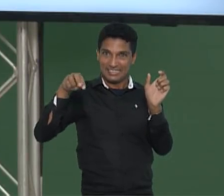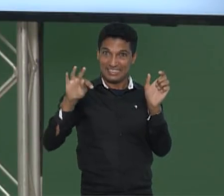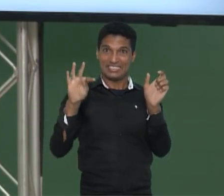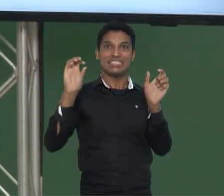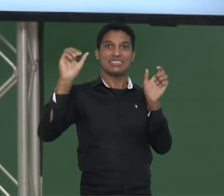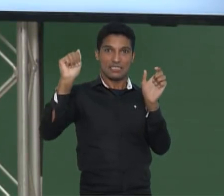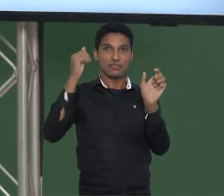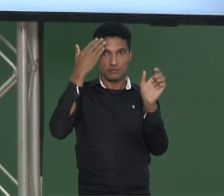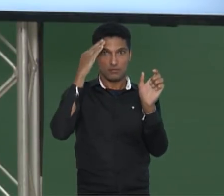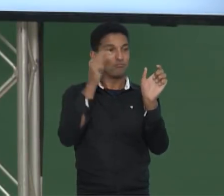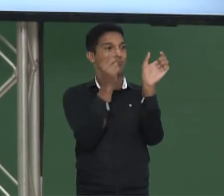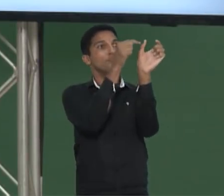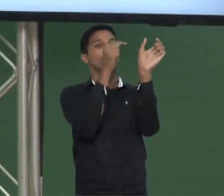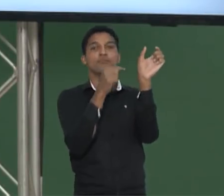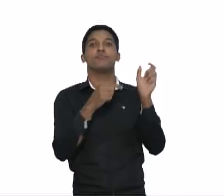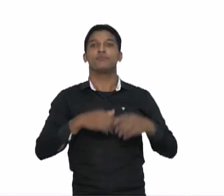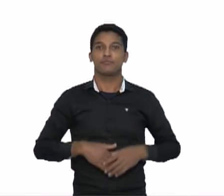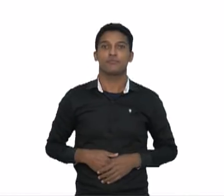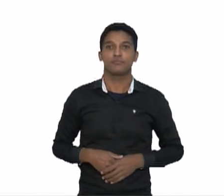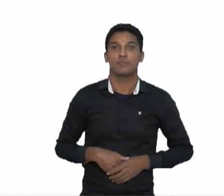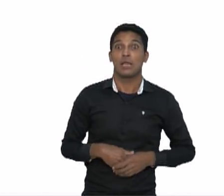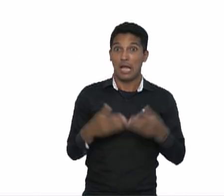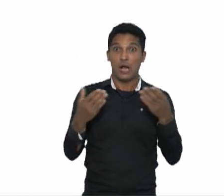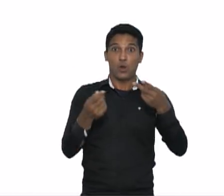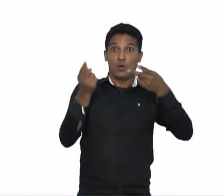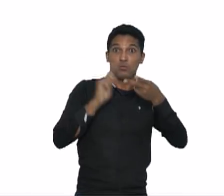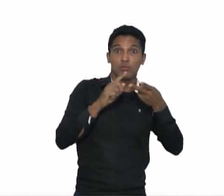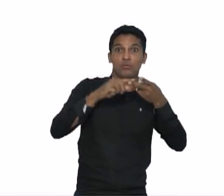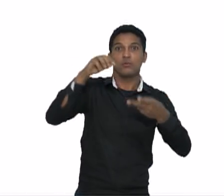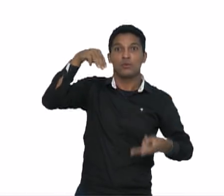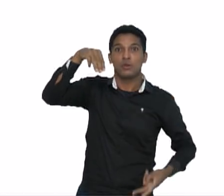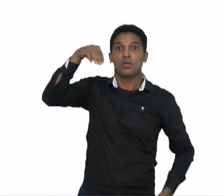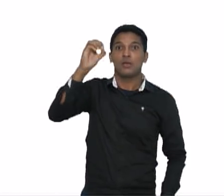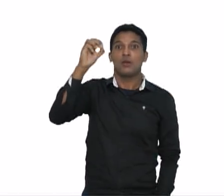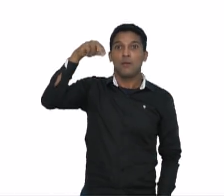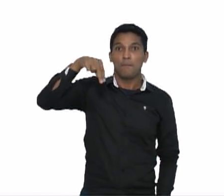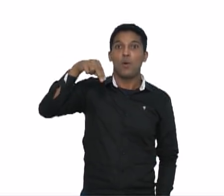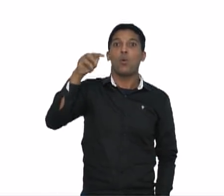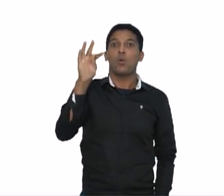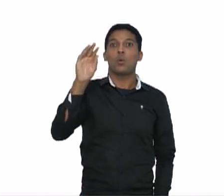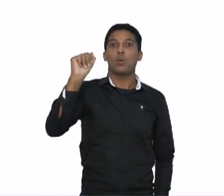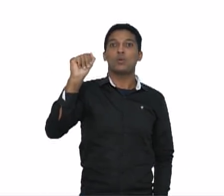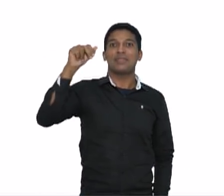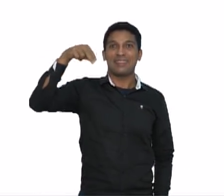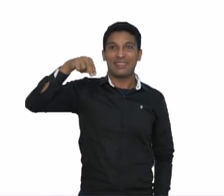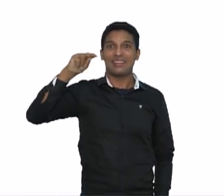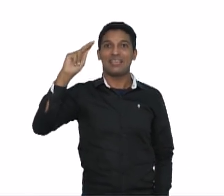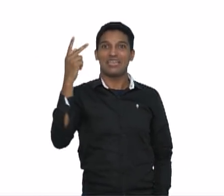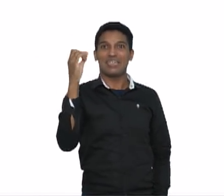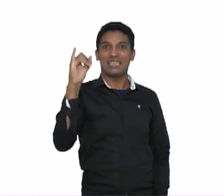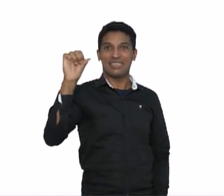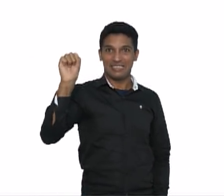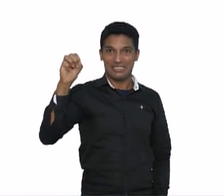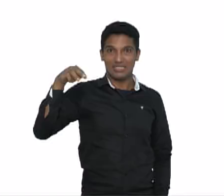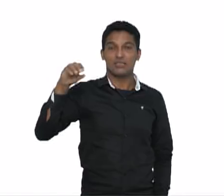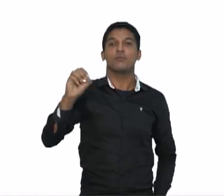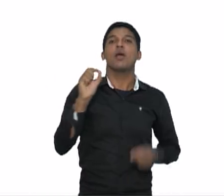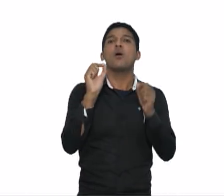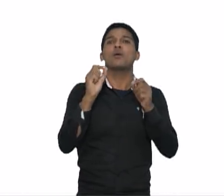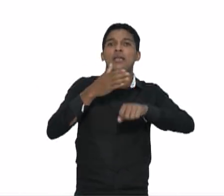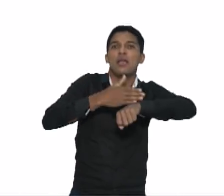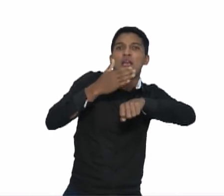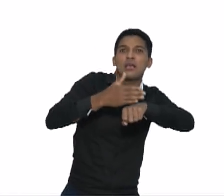alpinismo. Agora, montanhismo. Montanhismo é toda a atividade